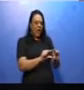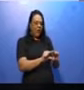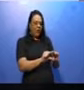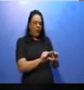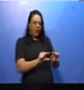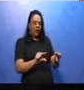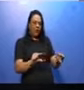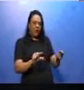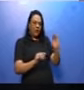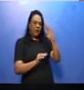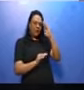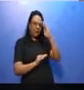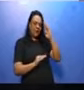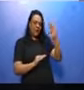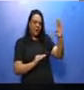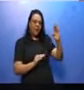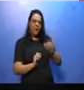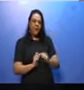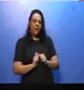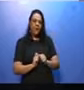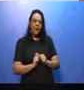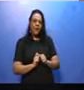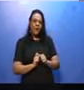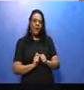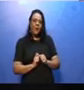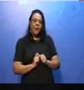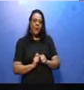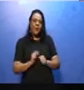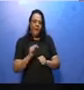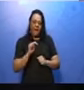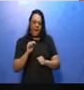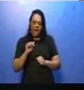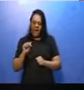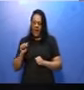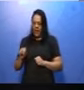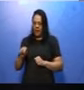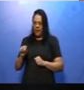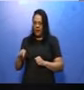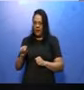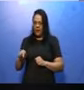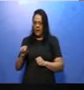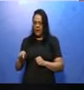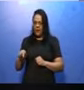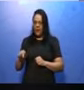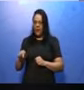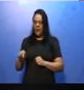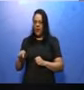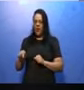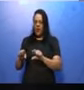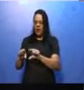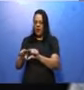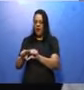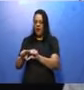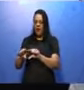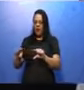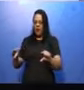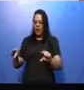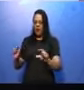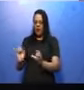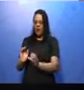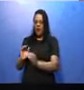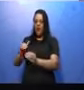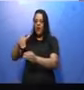vem introduzida. Essa oração subordinada ela vem introduzida, não por conjunções integrantes que